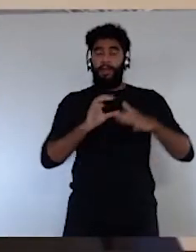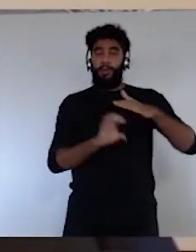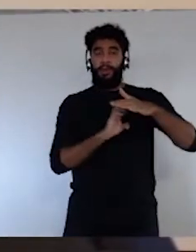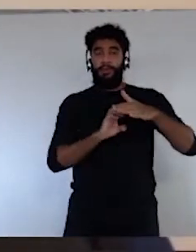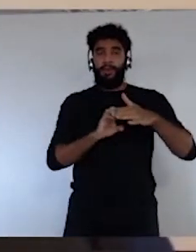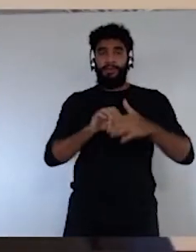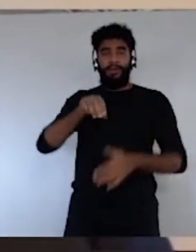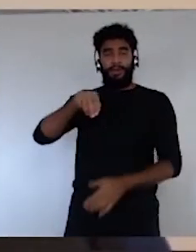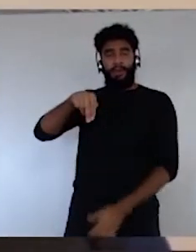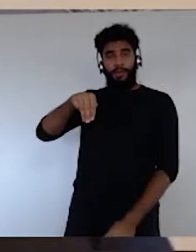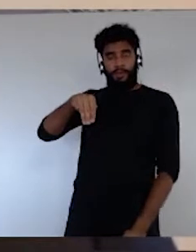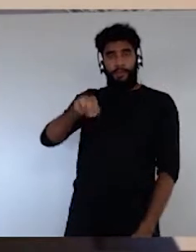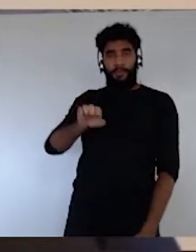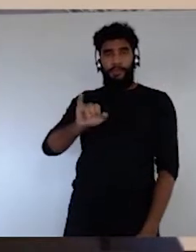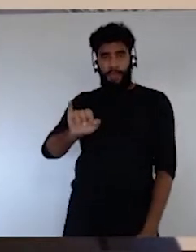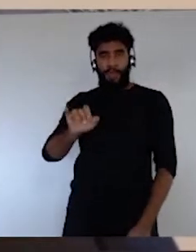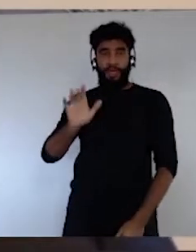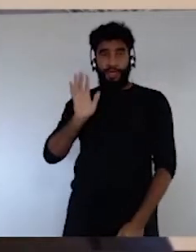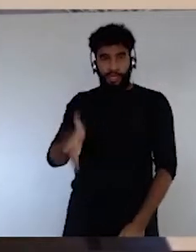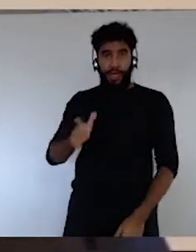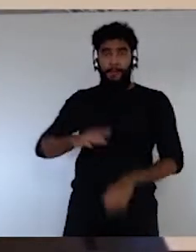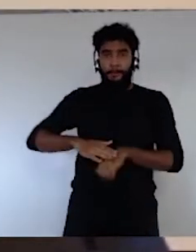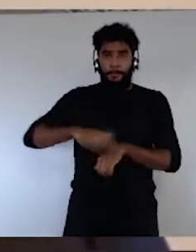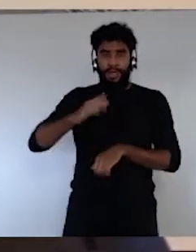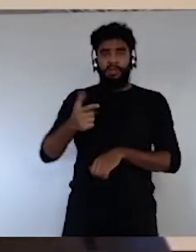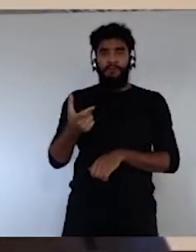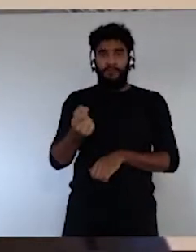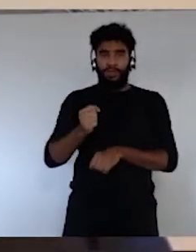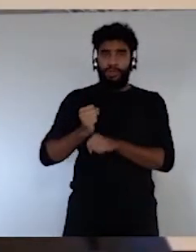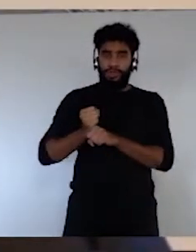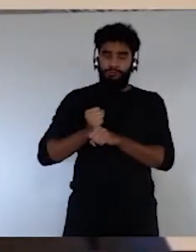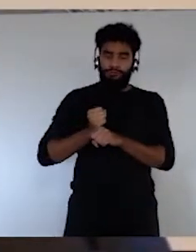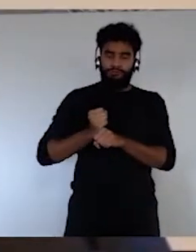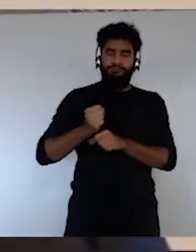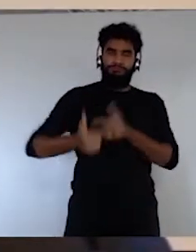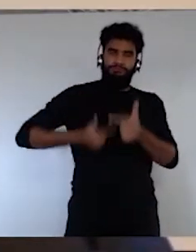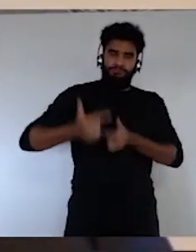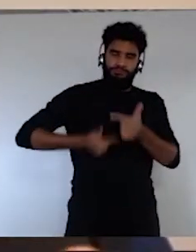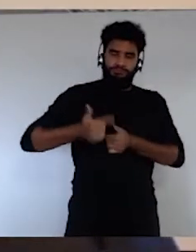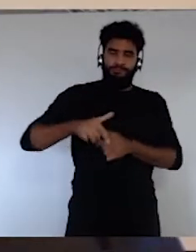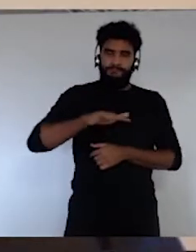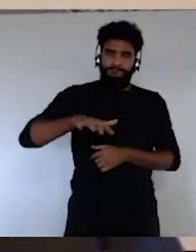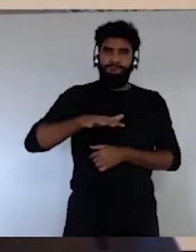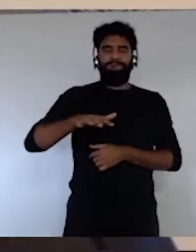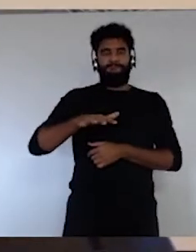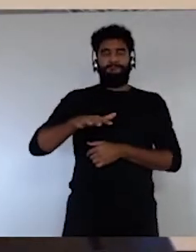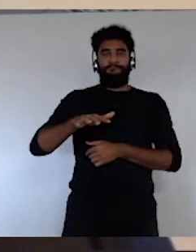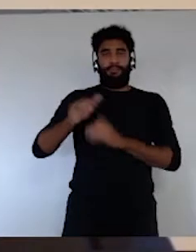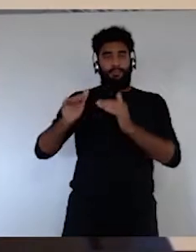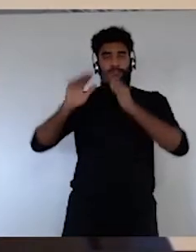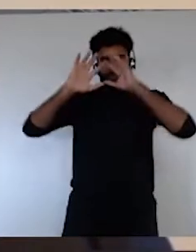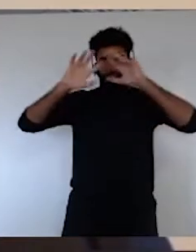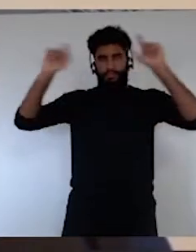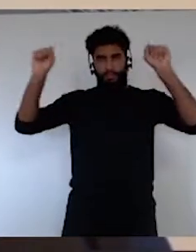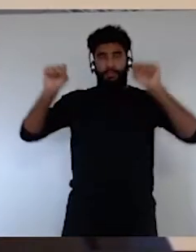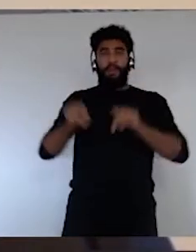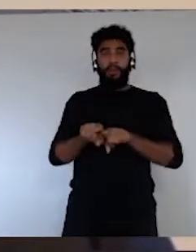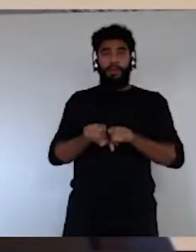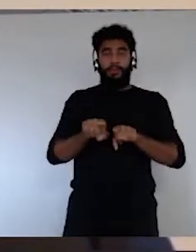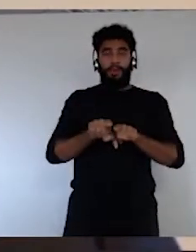também tem mais de 20 anos de prática em contencioso estratégico perante os tribunais superiores. Nosso querido doutor Celso